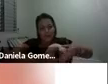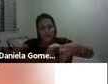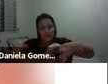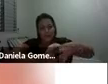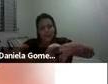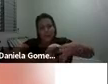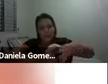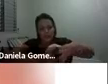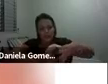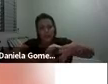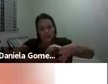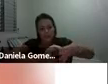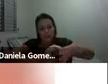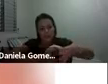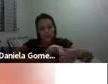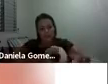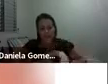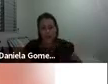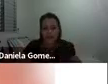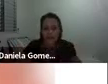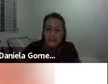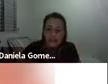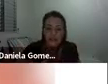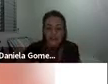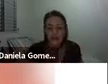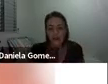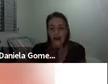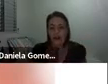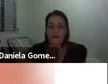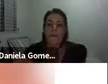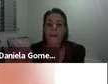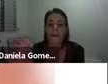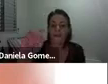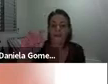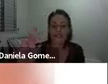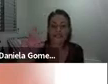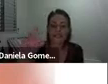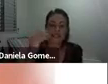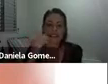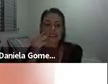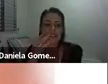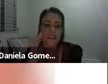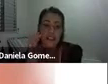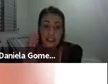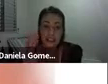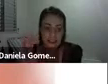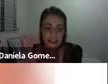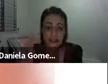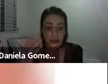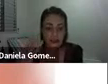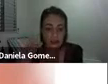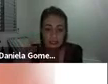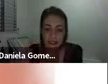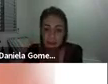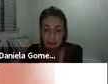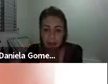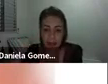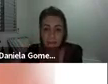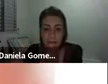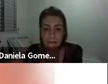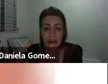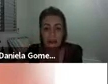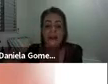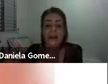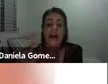a criança vai conseguir abocanhar muito melhor, tá? Então vamos lá, ó. O nariz da criança ele vai ficar livre para poder